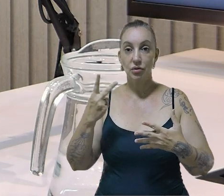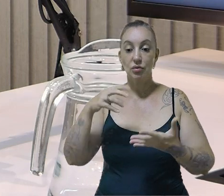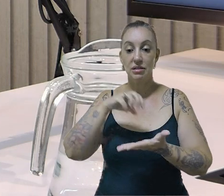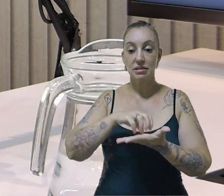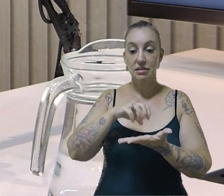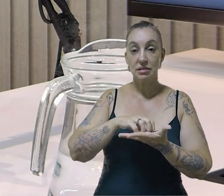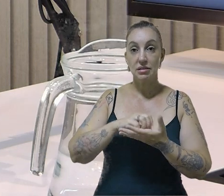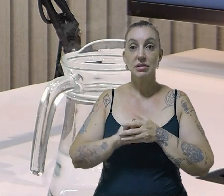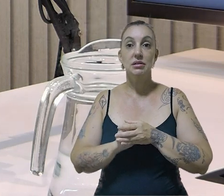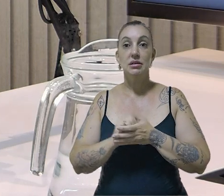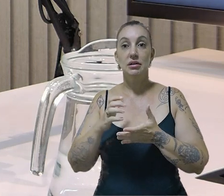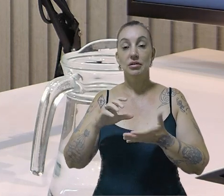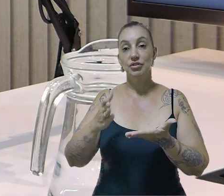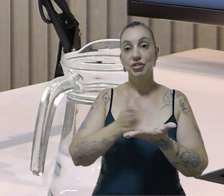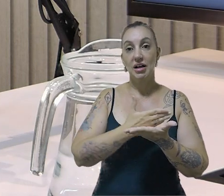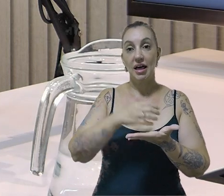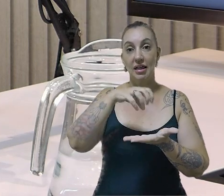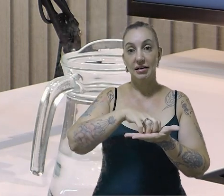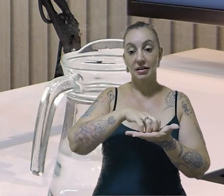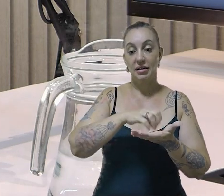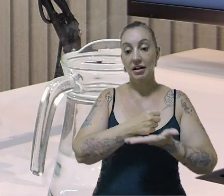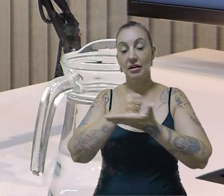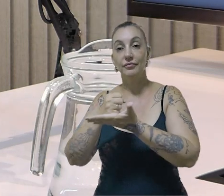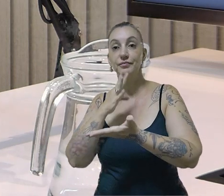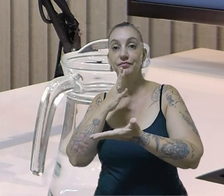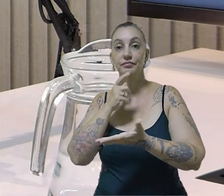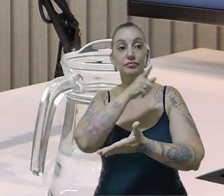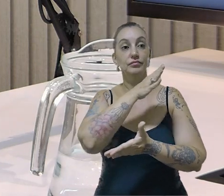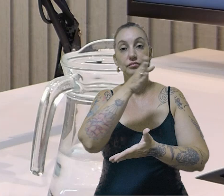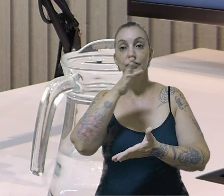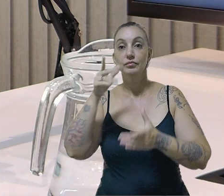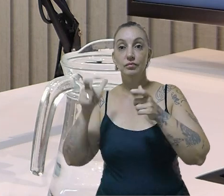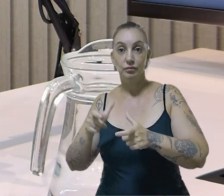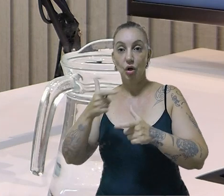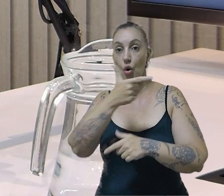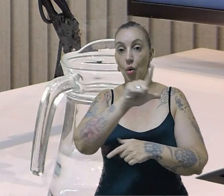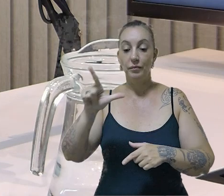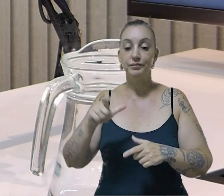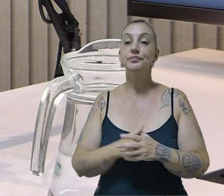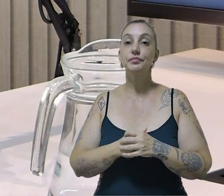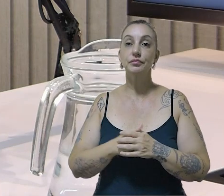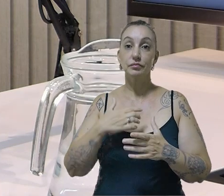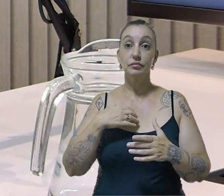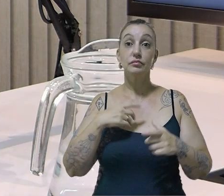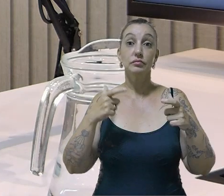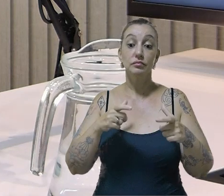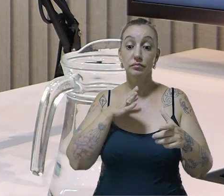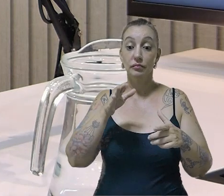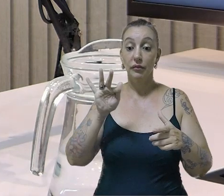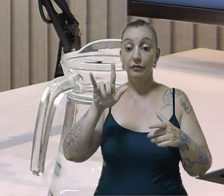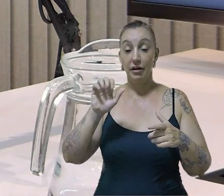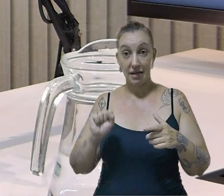eu queria muito tirar os alunos de dentro da sede e levar eles para conhecerem outros lugares assim e os lugares que eu tenho acesso que é o